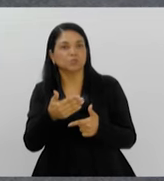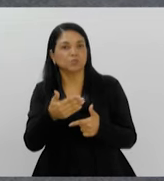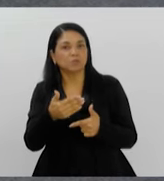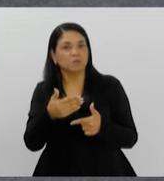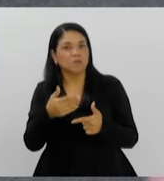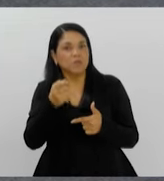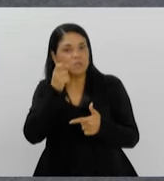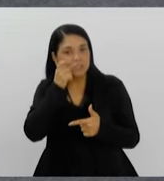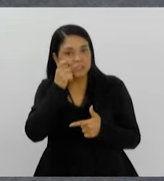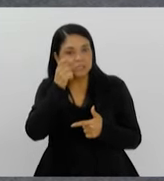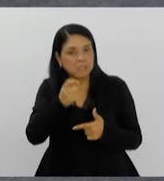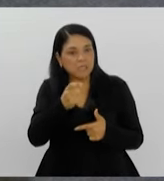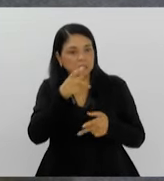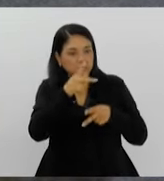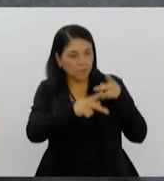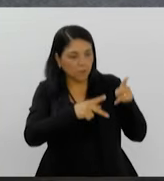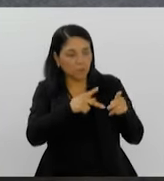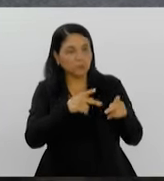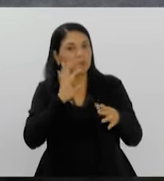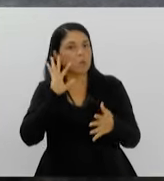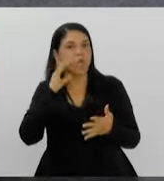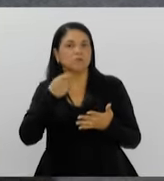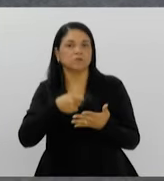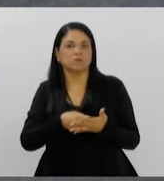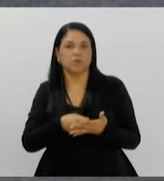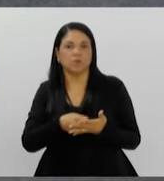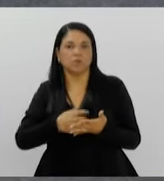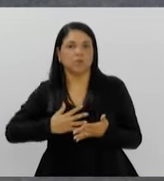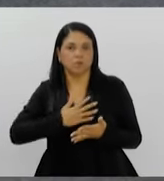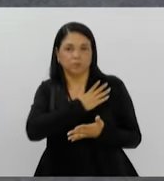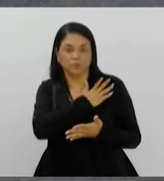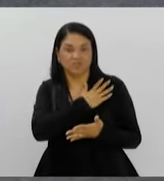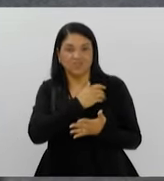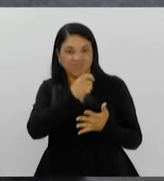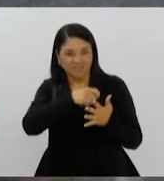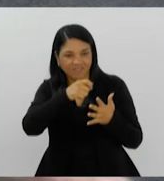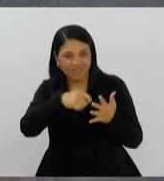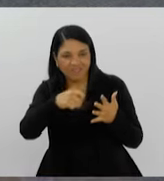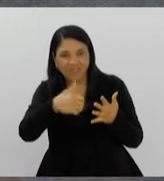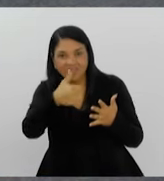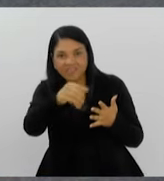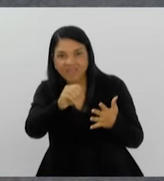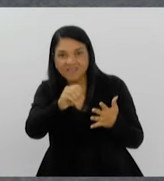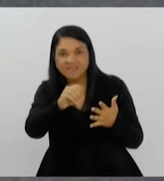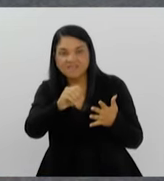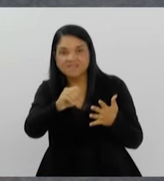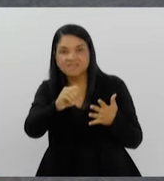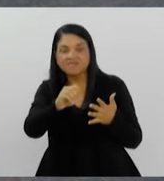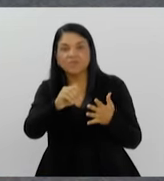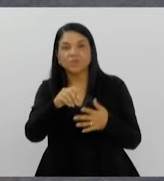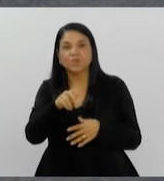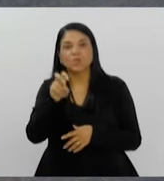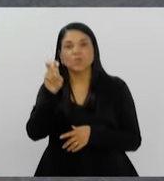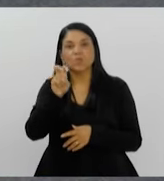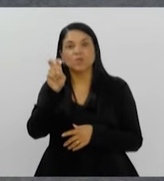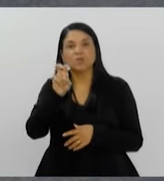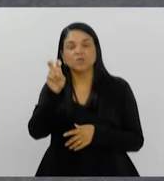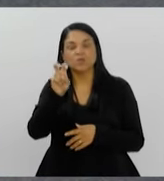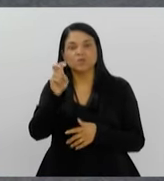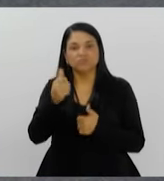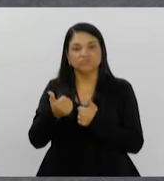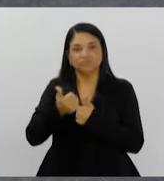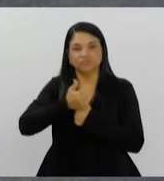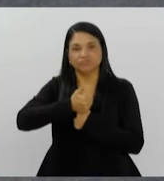e de interesse da população e aí você vê com 10 meses sendo o quinto secretário a ser substituído nessa